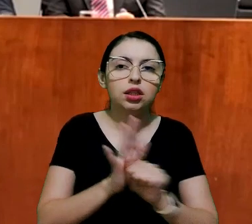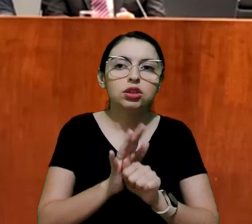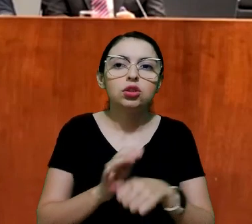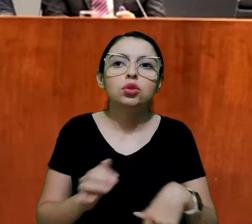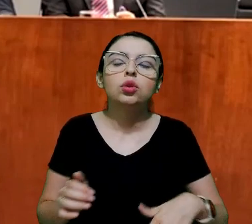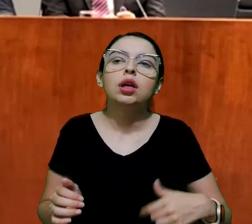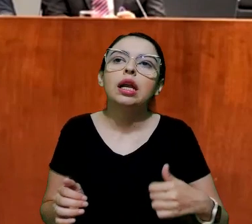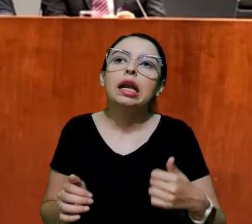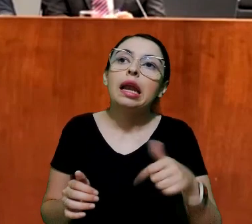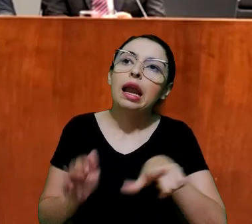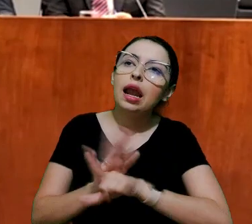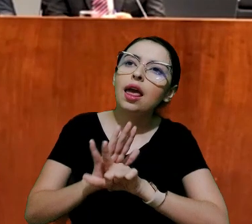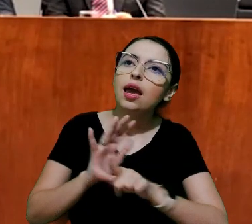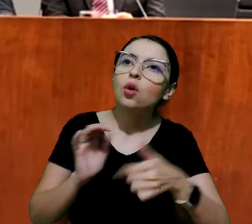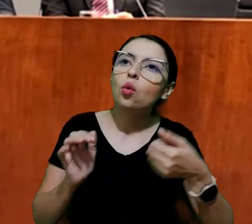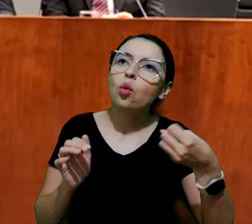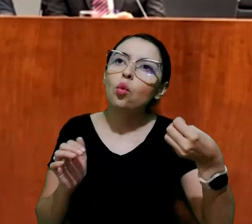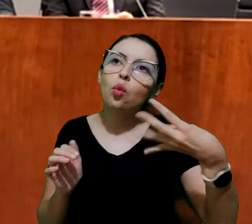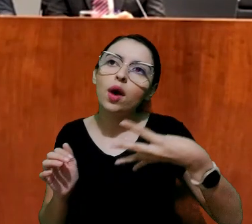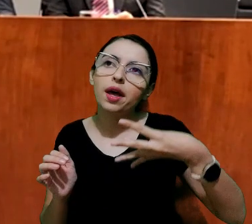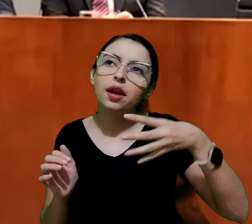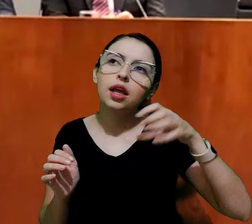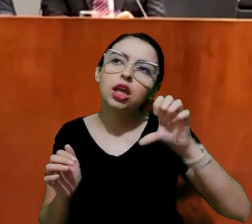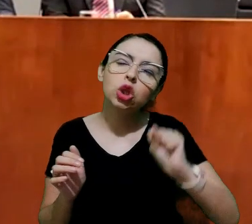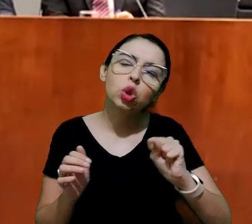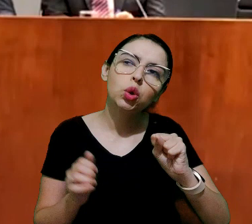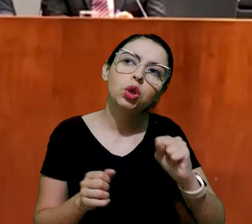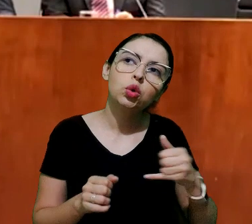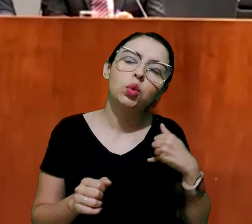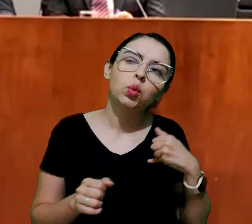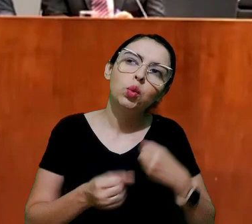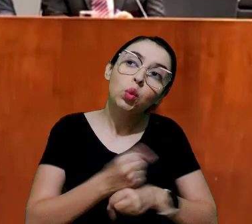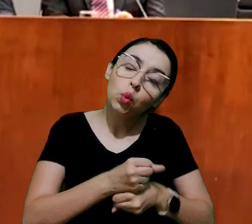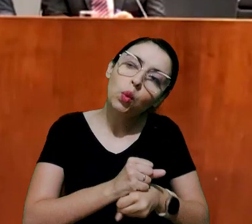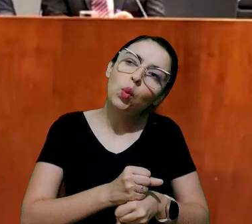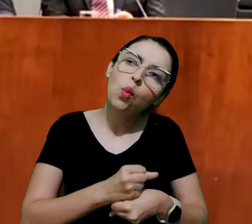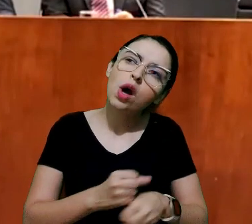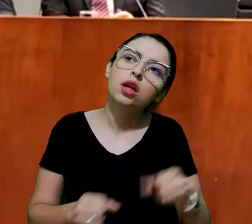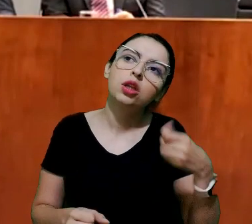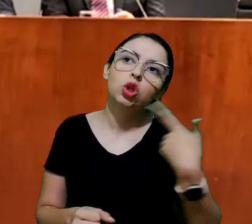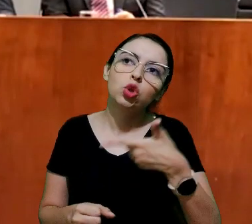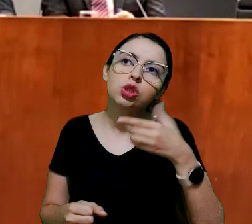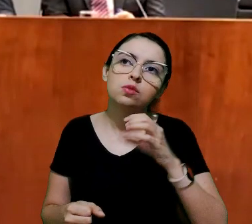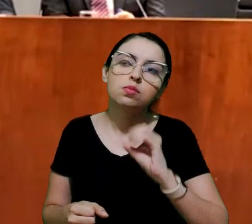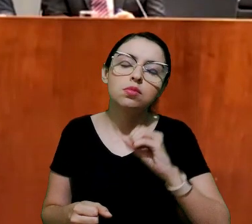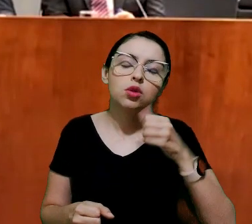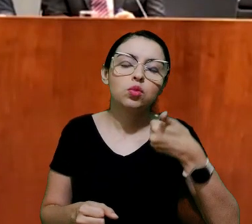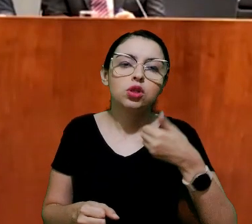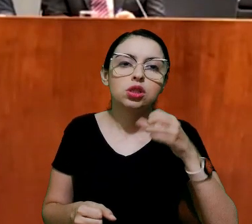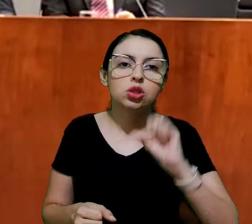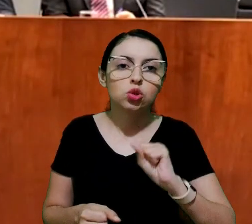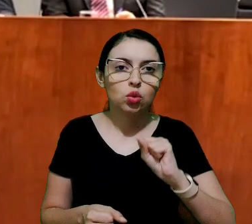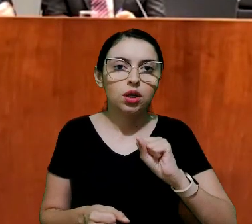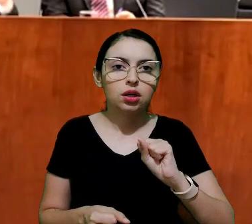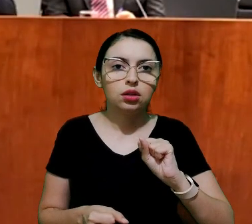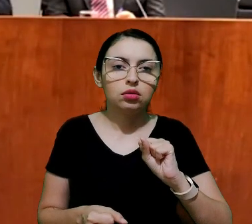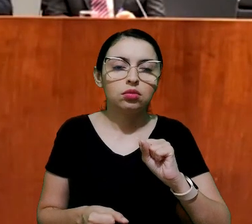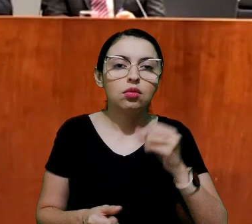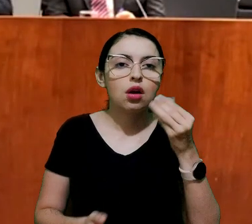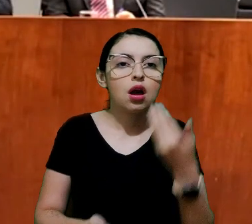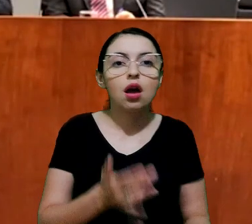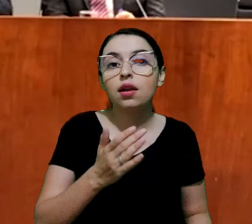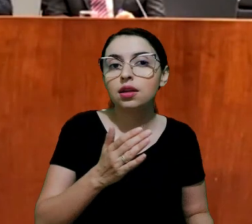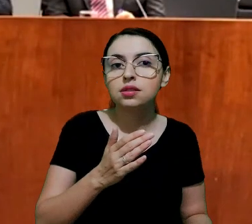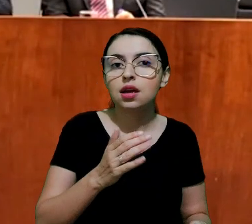48 de 2018, tender à questão da renúncia recíproca